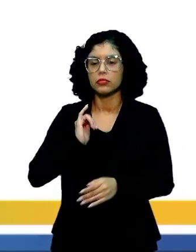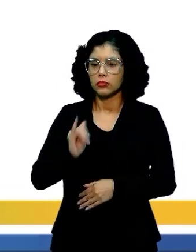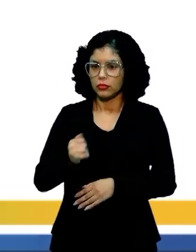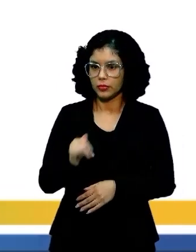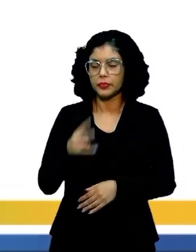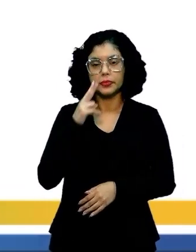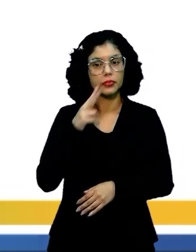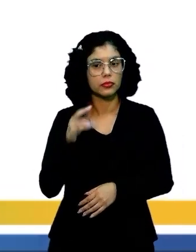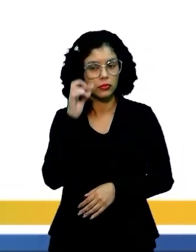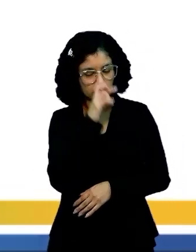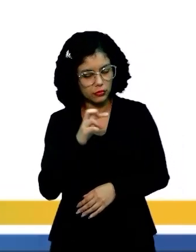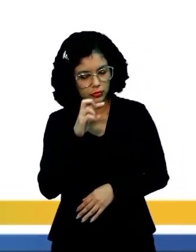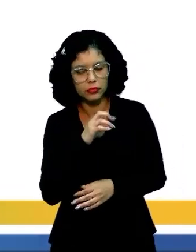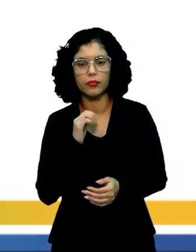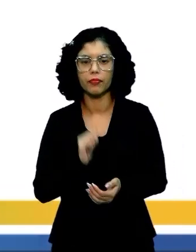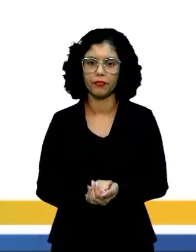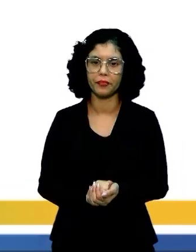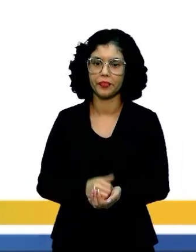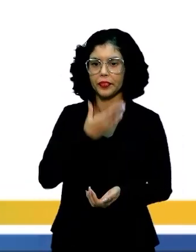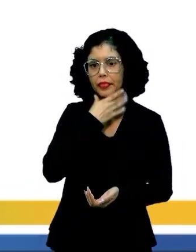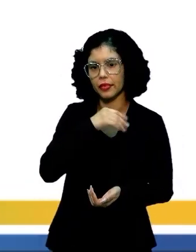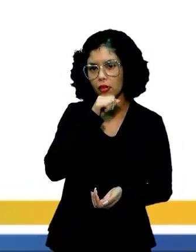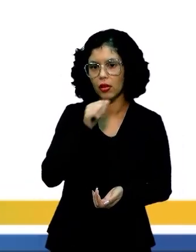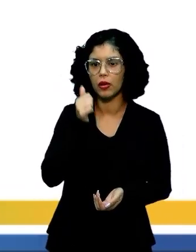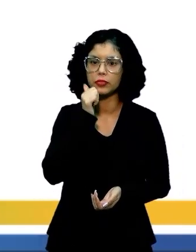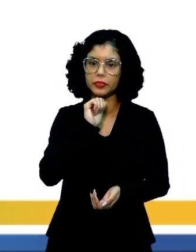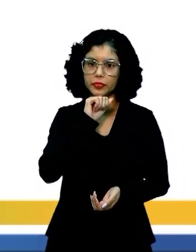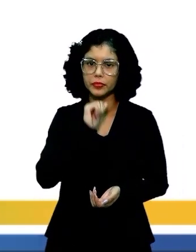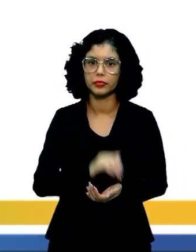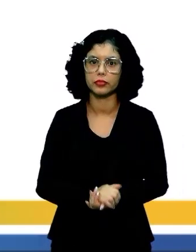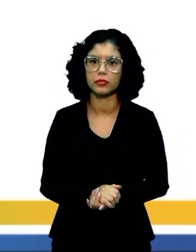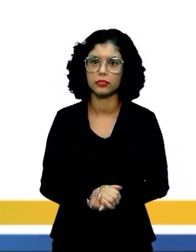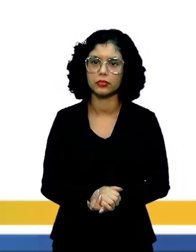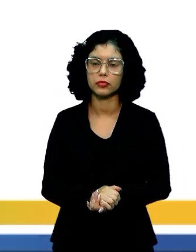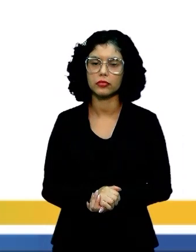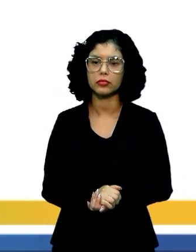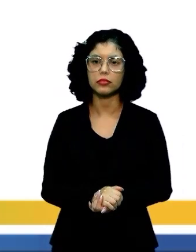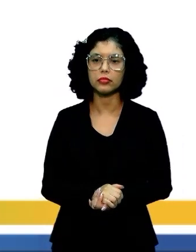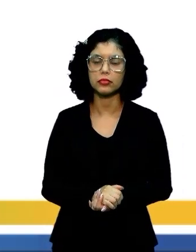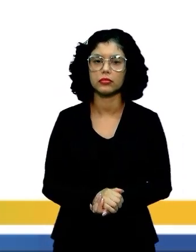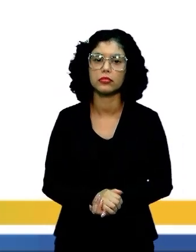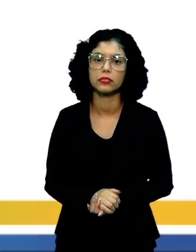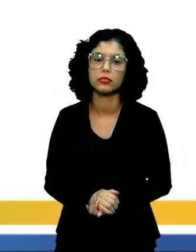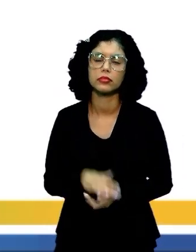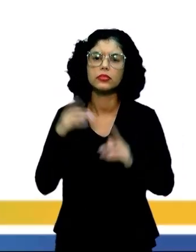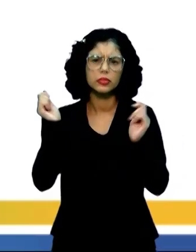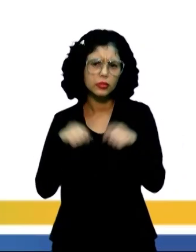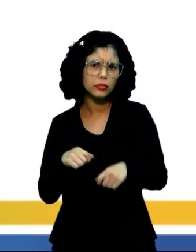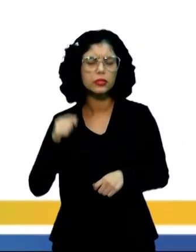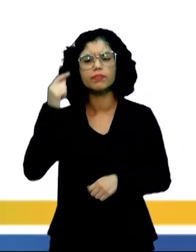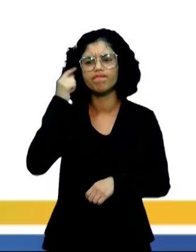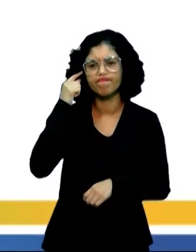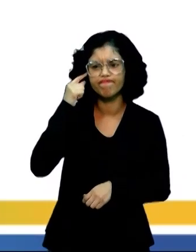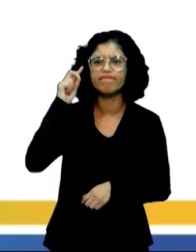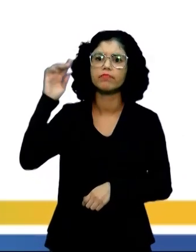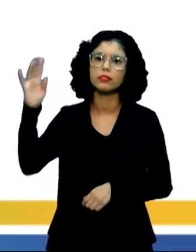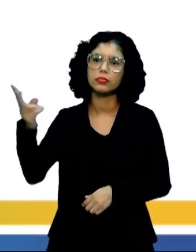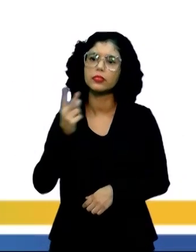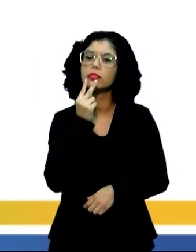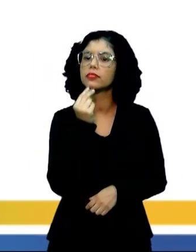nós acabamos de analisar, Pai contra Mãe. Vamos lá ao texto 2. É